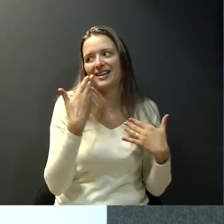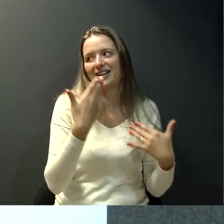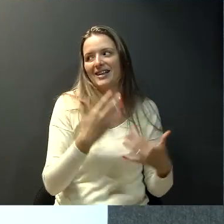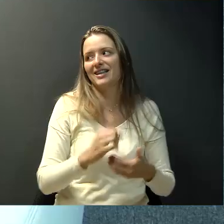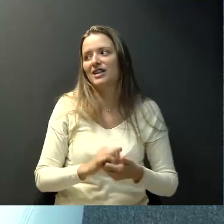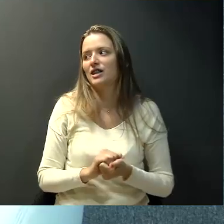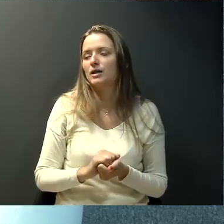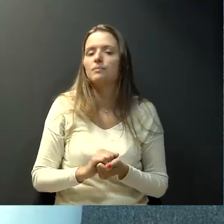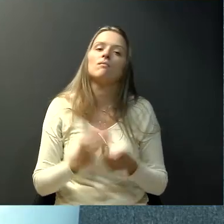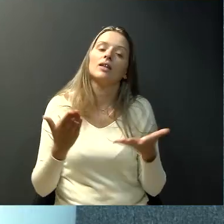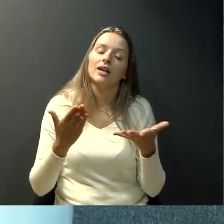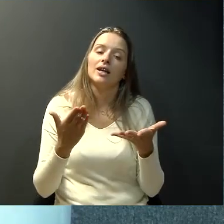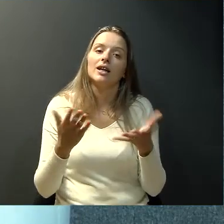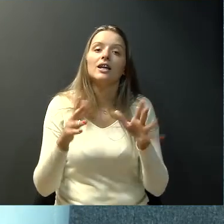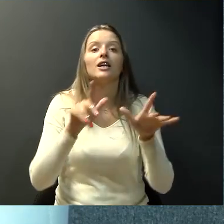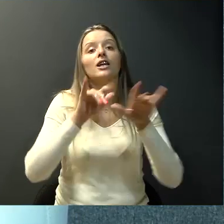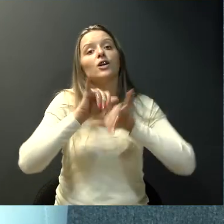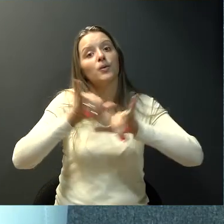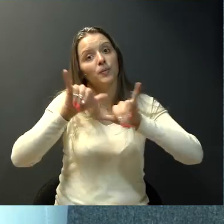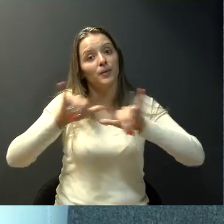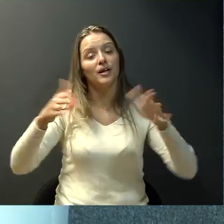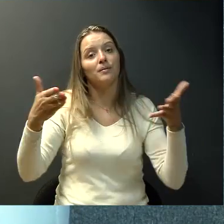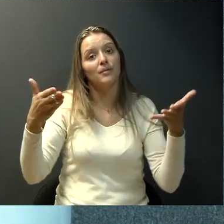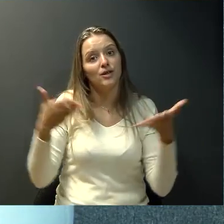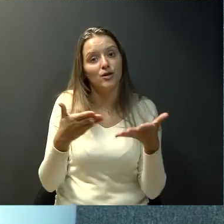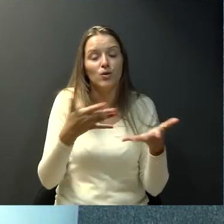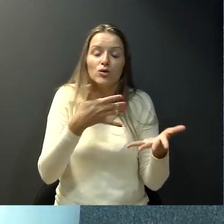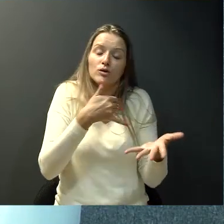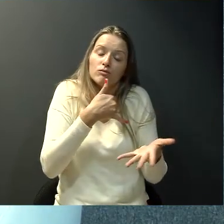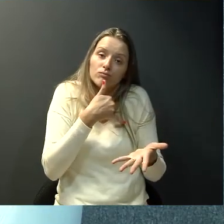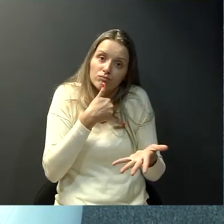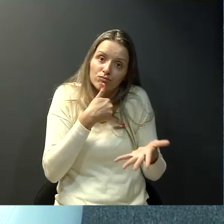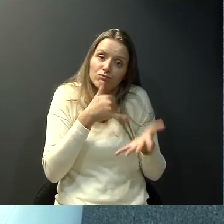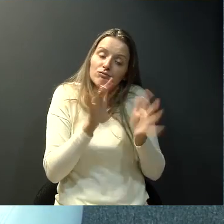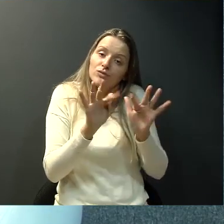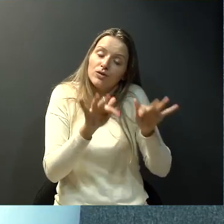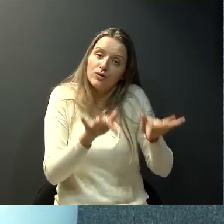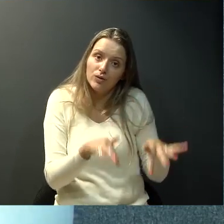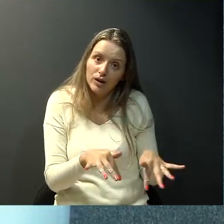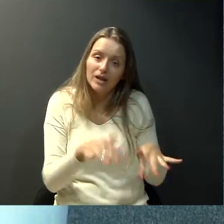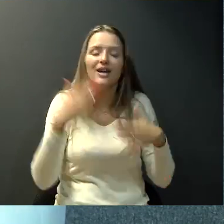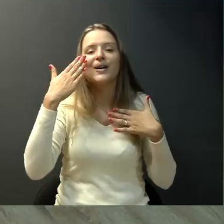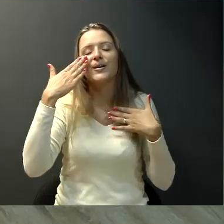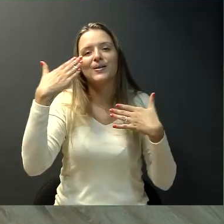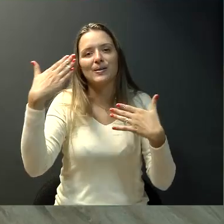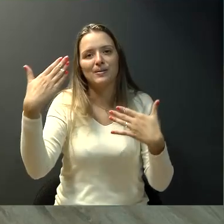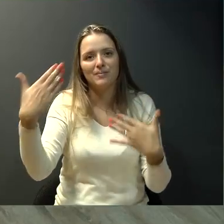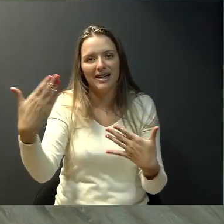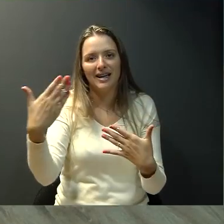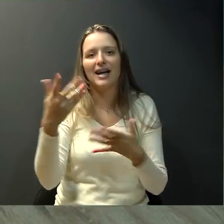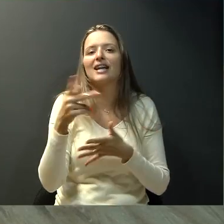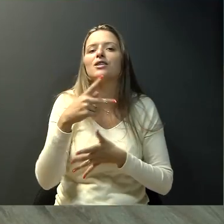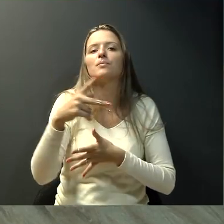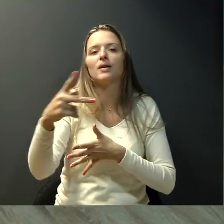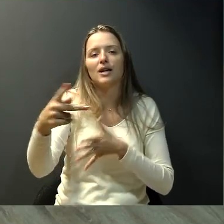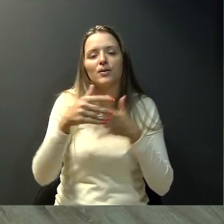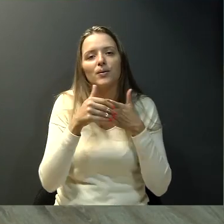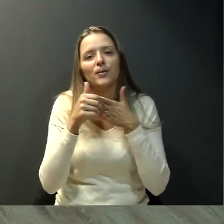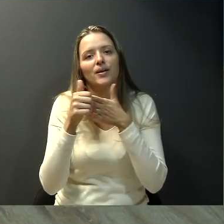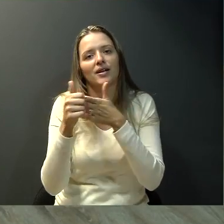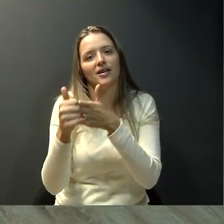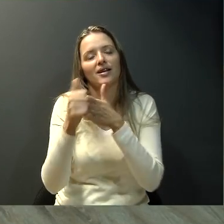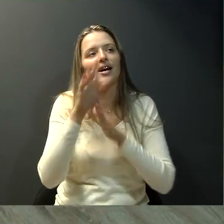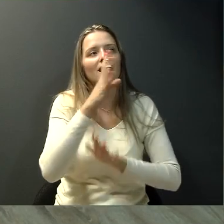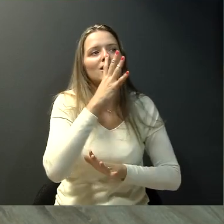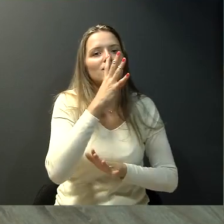obrigada. E o nosso programa de hoje, infelizmente, vai ficando por aqui. Muito obrigada pela sua companhia de